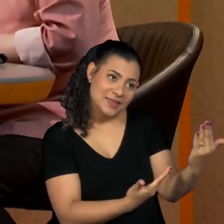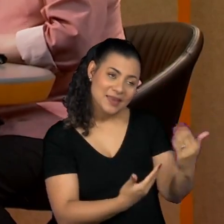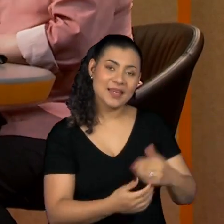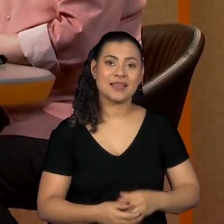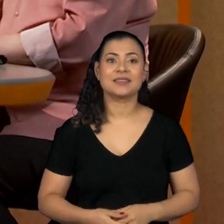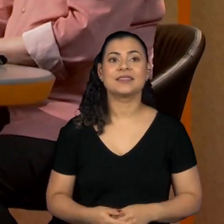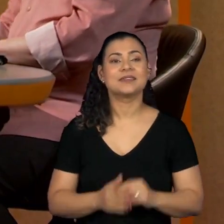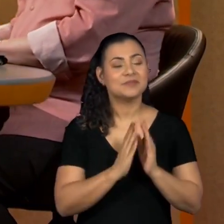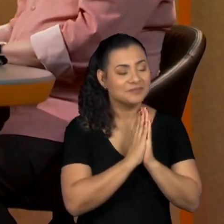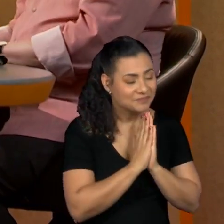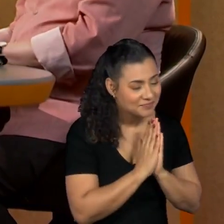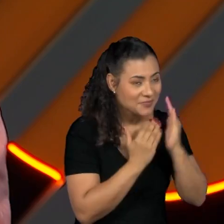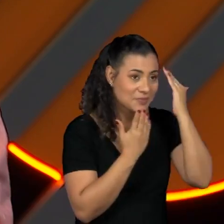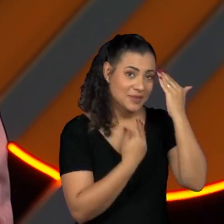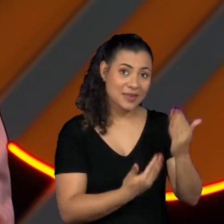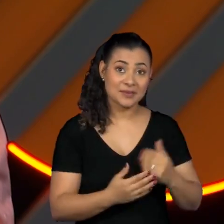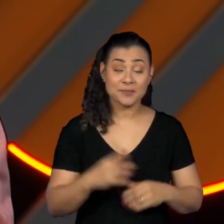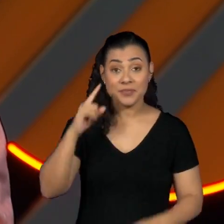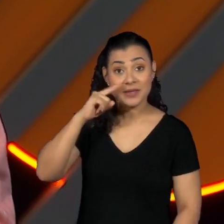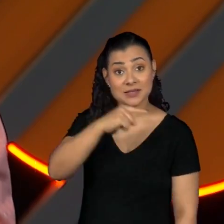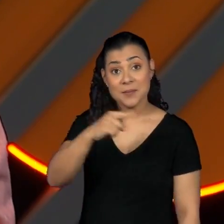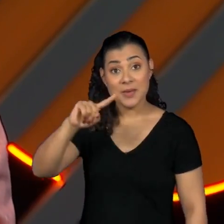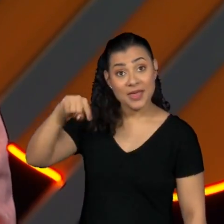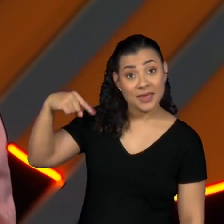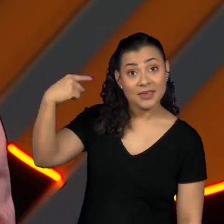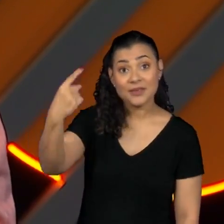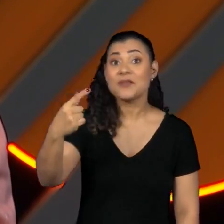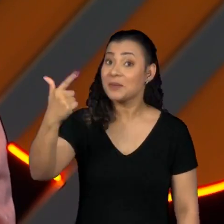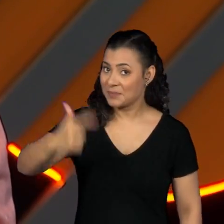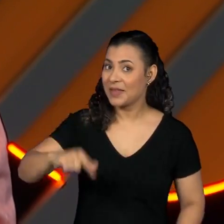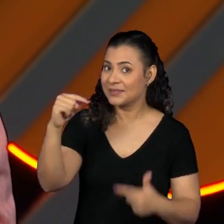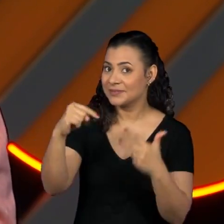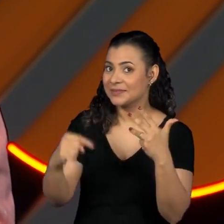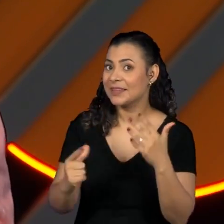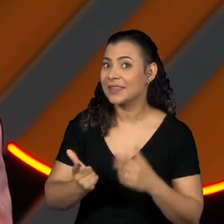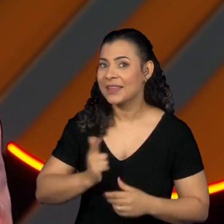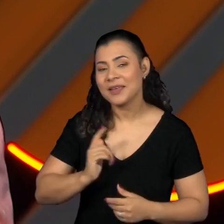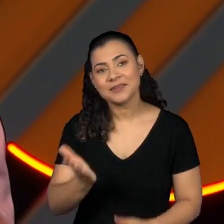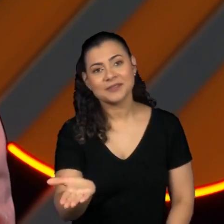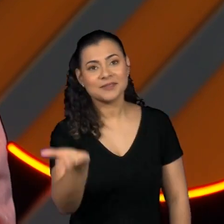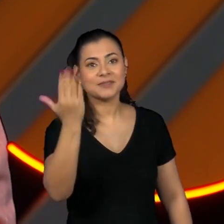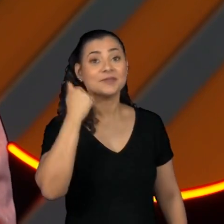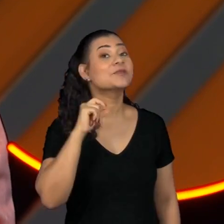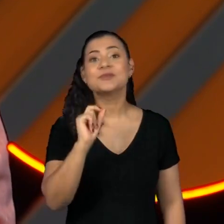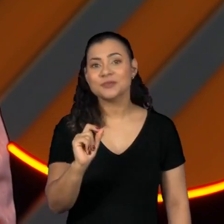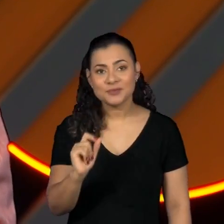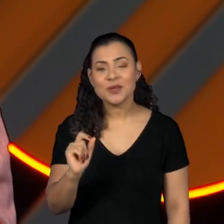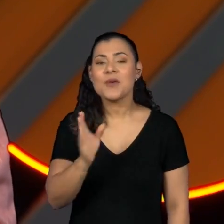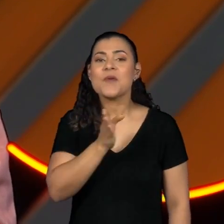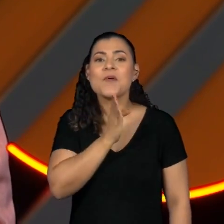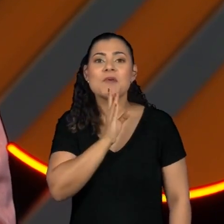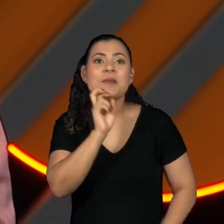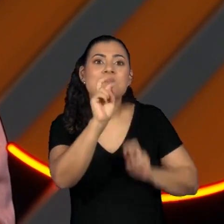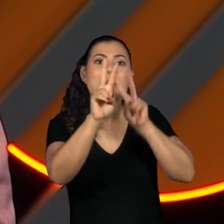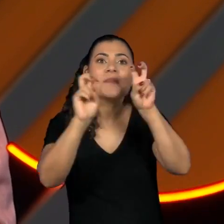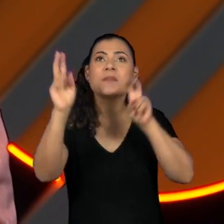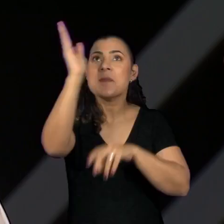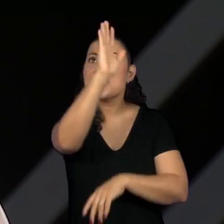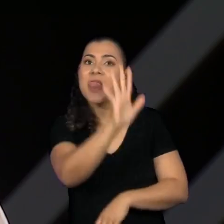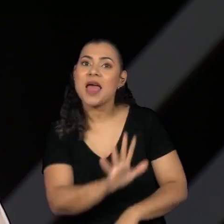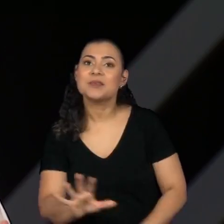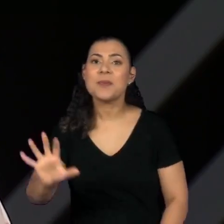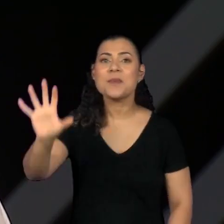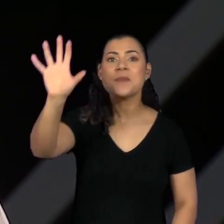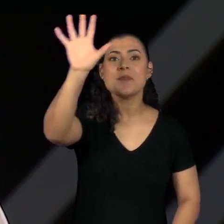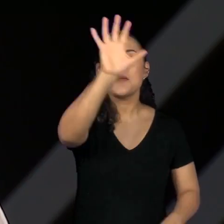Muito obrigada. E na semana que vem tem mais. Venha com a gente conhecer as caras do Brasil